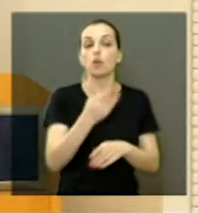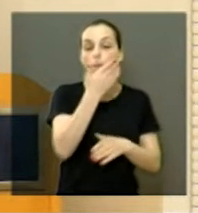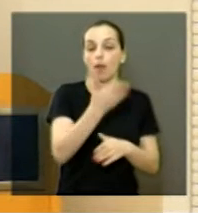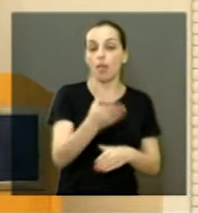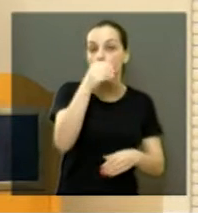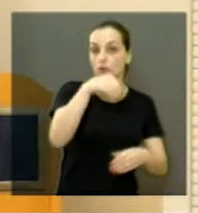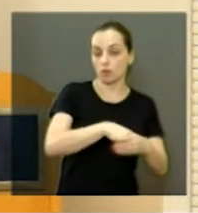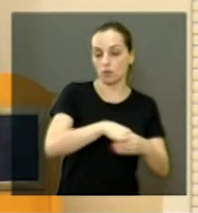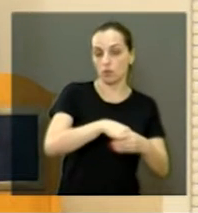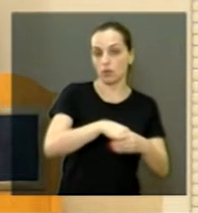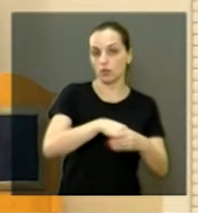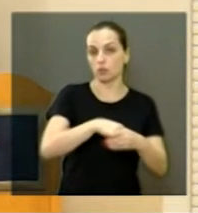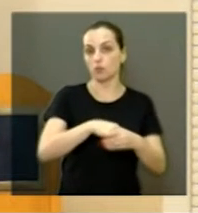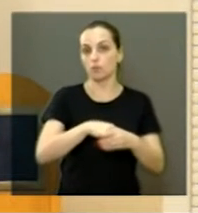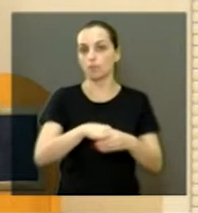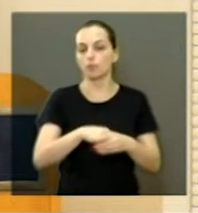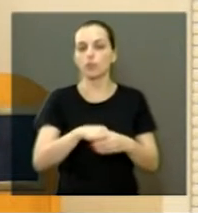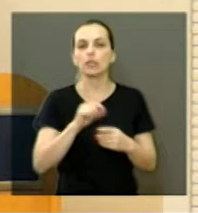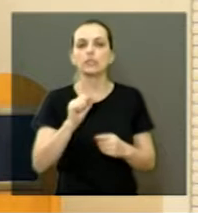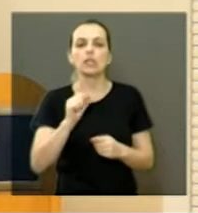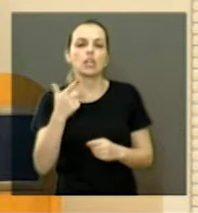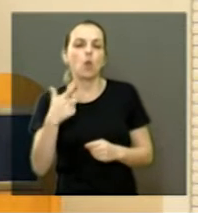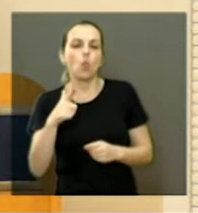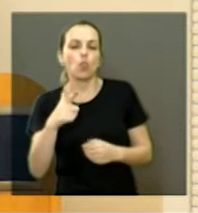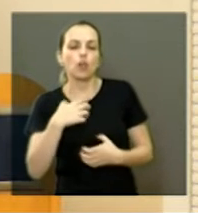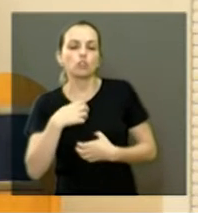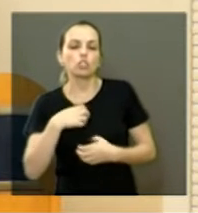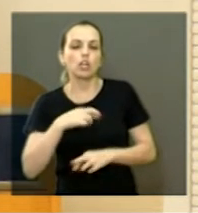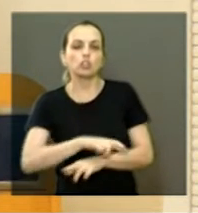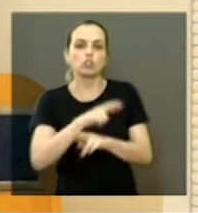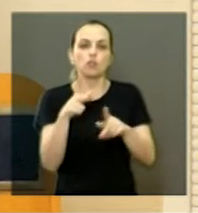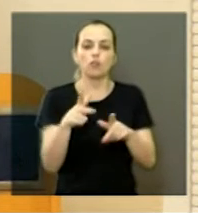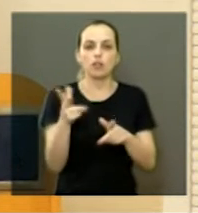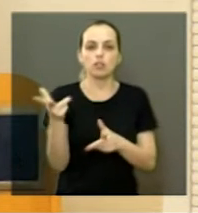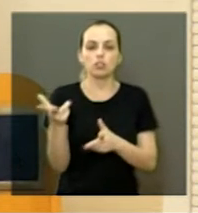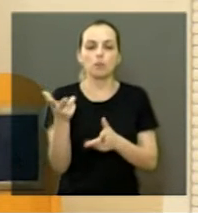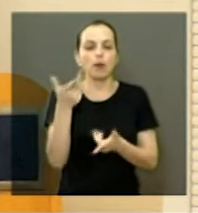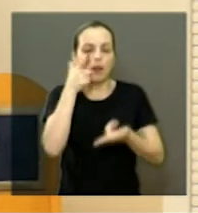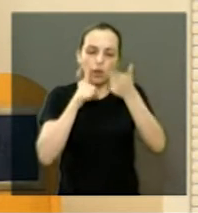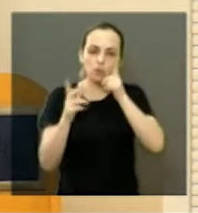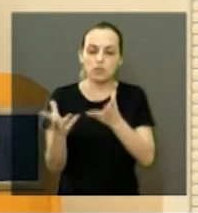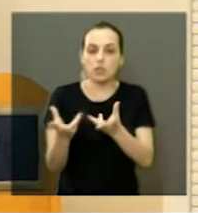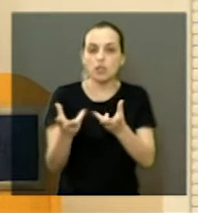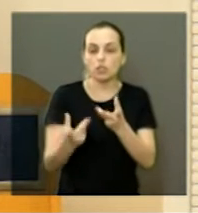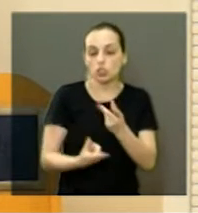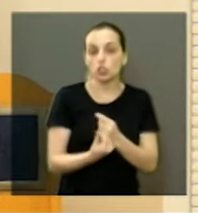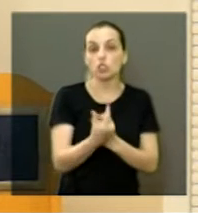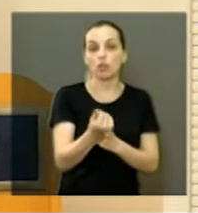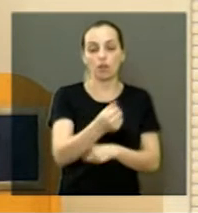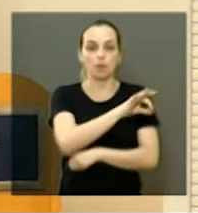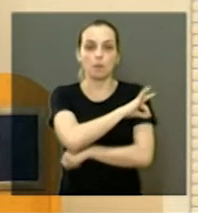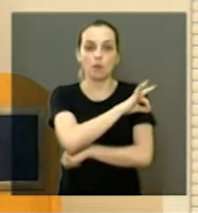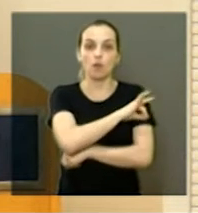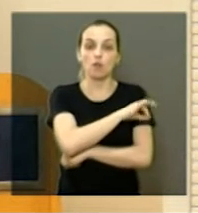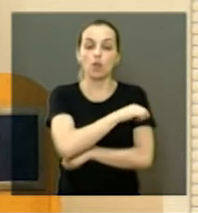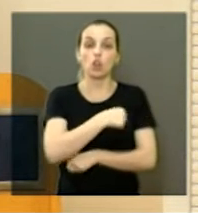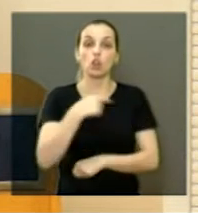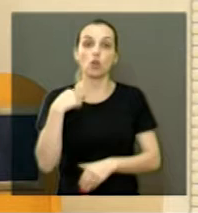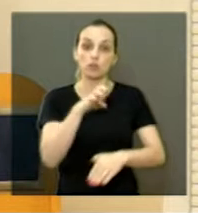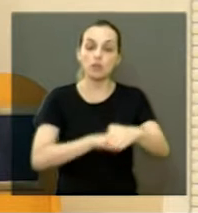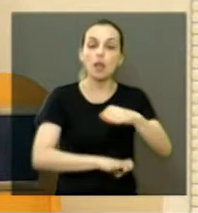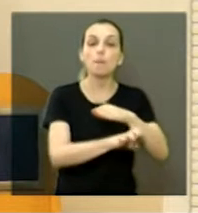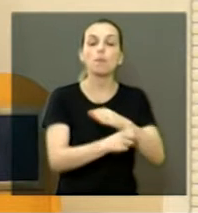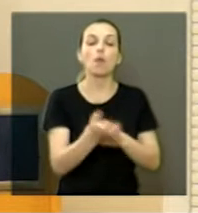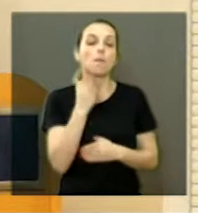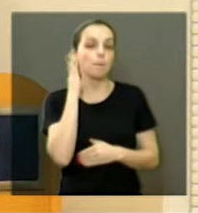eleitos será que não temos outras fontes para buscar renda para a prefeitura sejamos empreendedores pois é fácil administrar